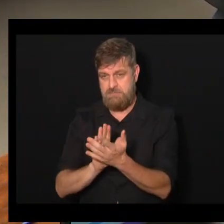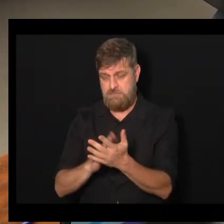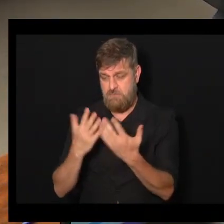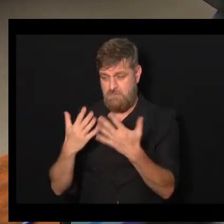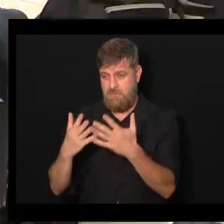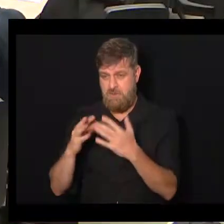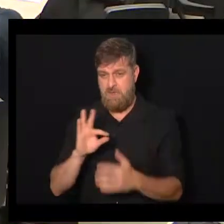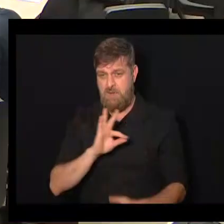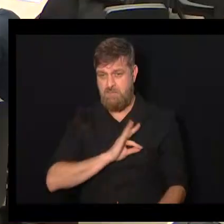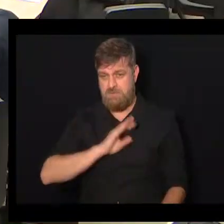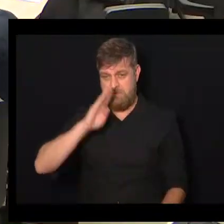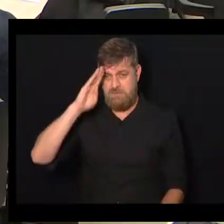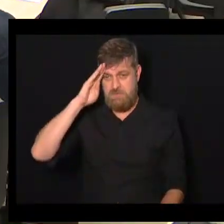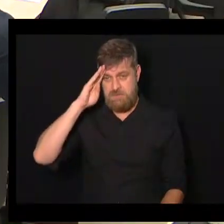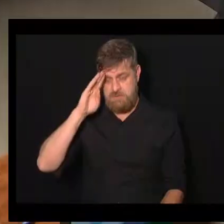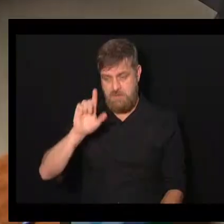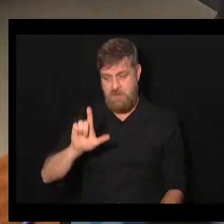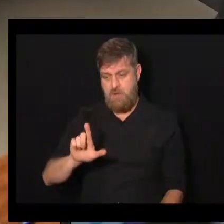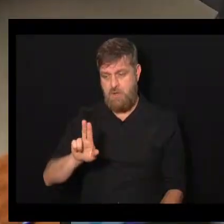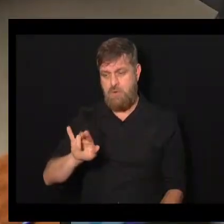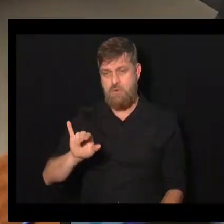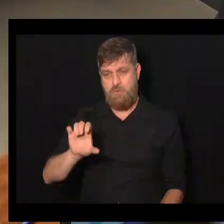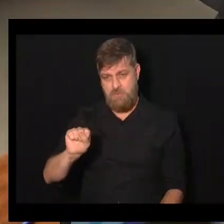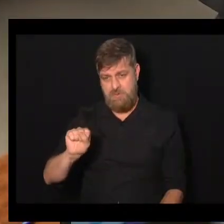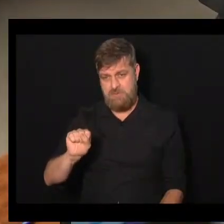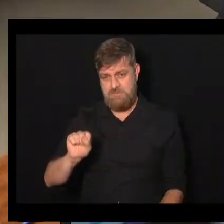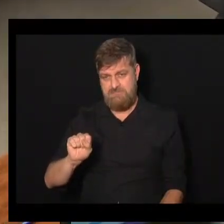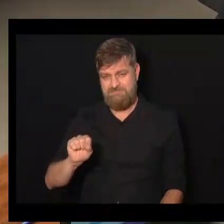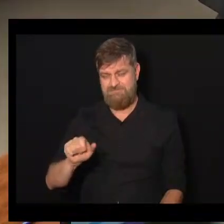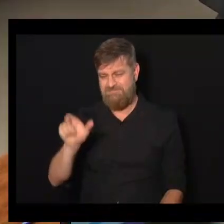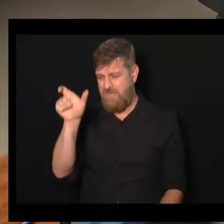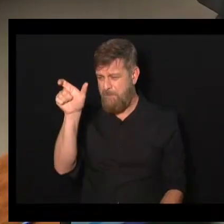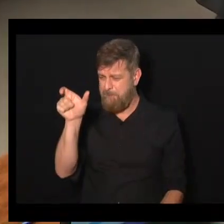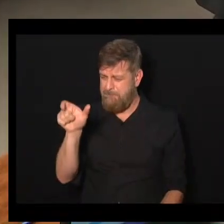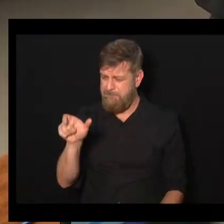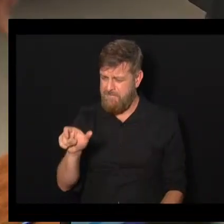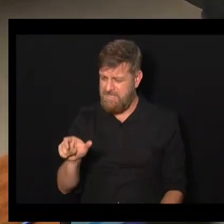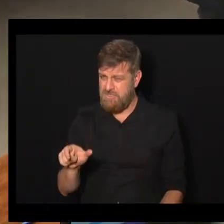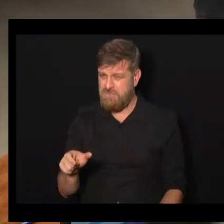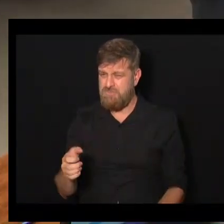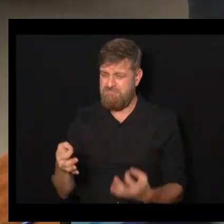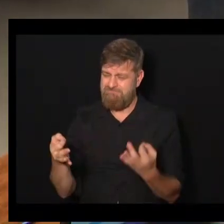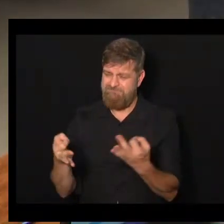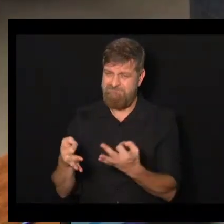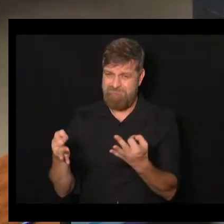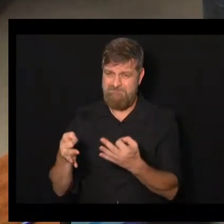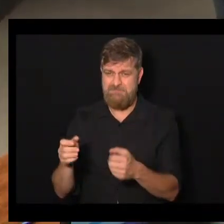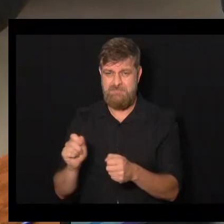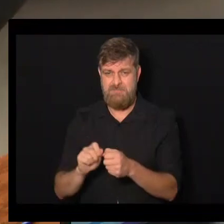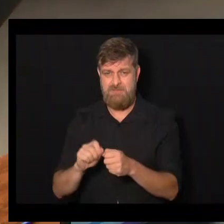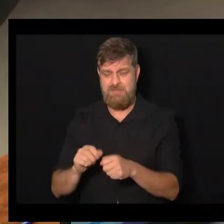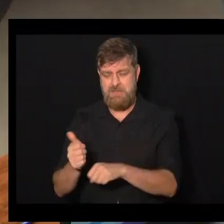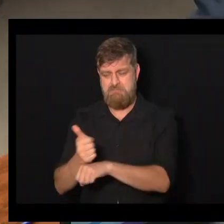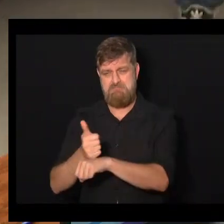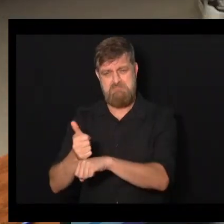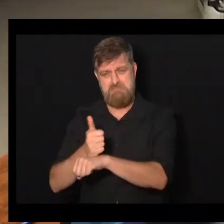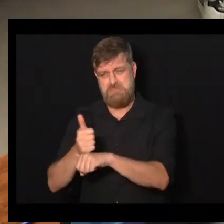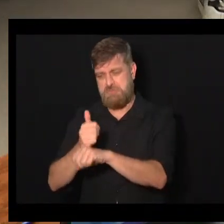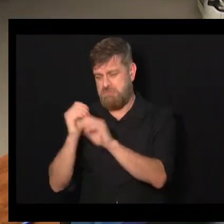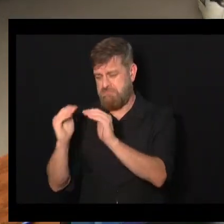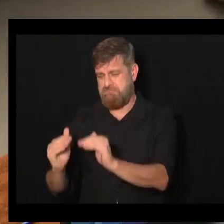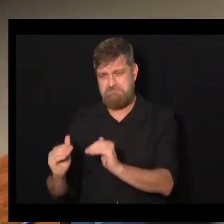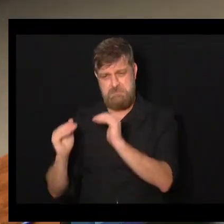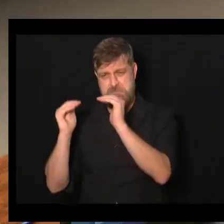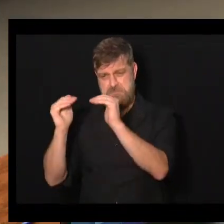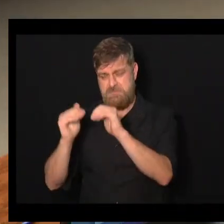Polícia Militar, Luiz Fernando Estevam, que realmente é uma pessoa que vem honrando esta homenagem desta casa e